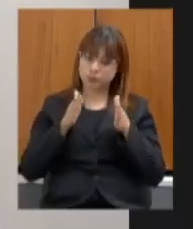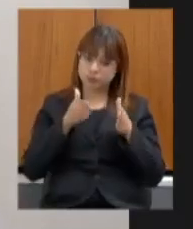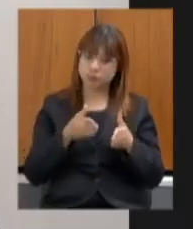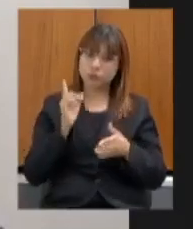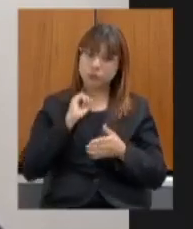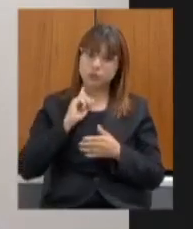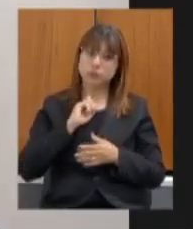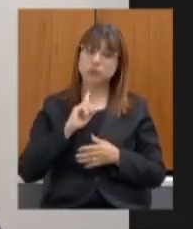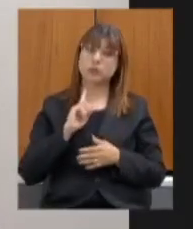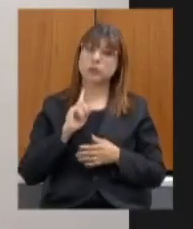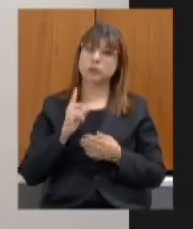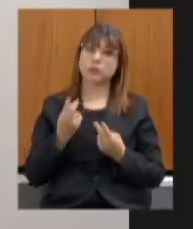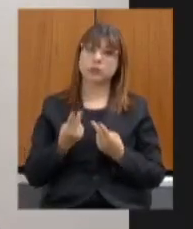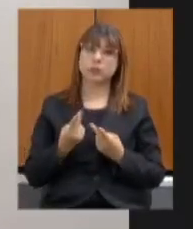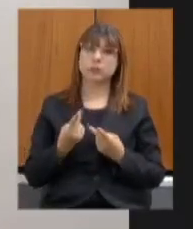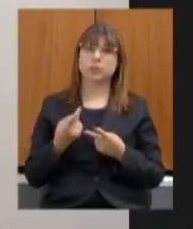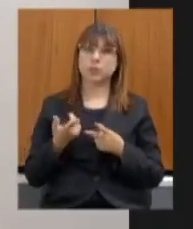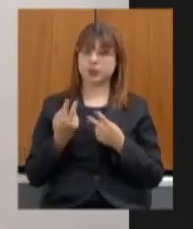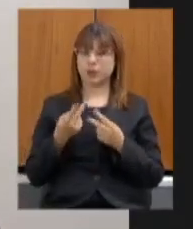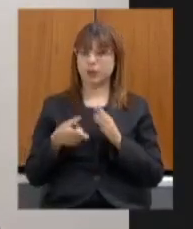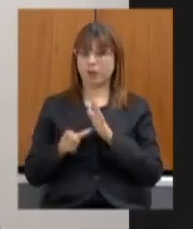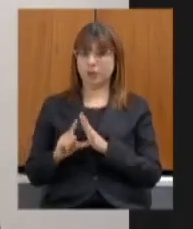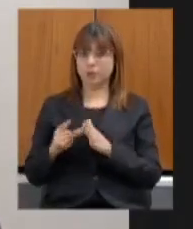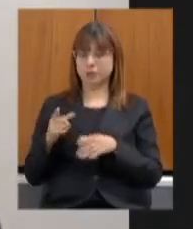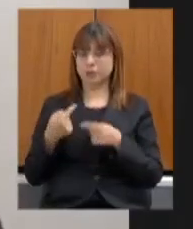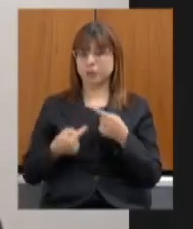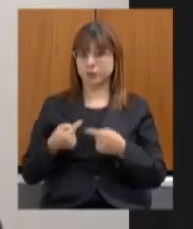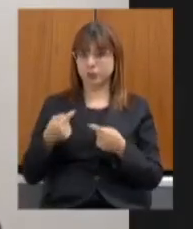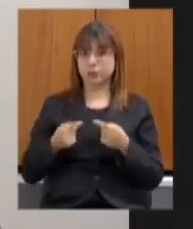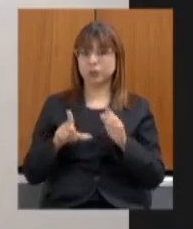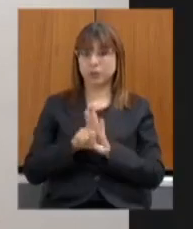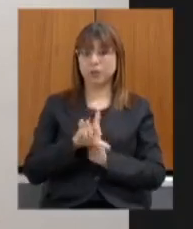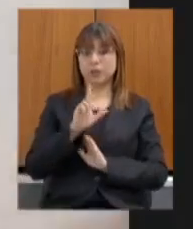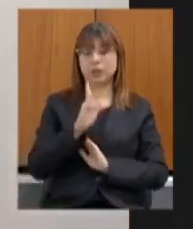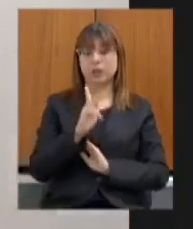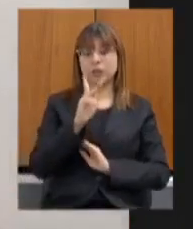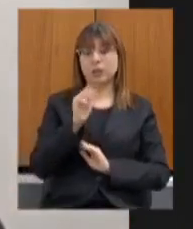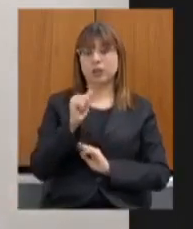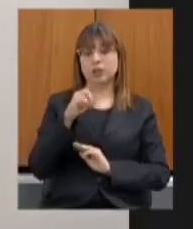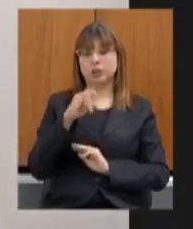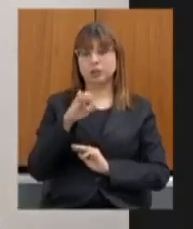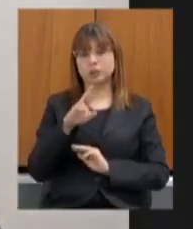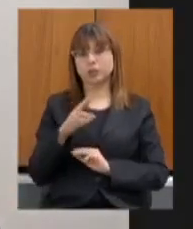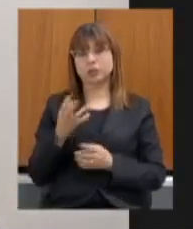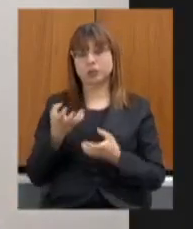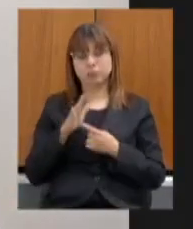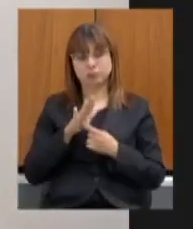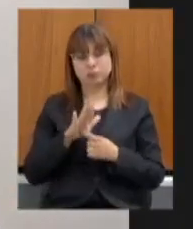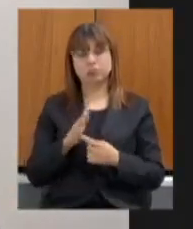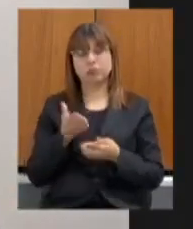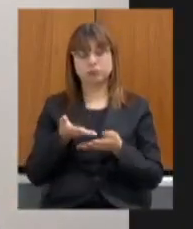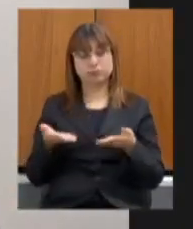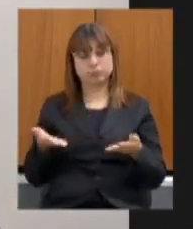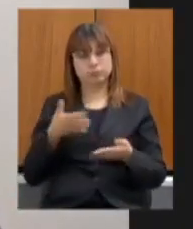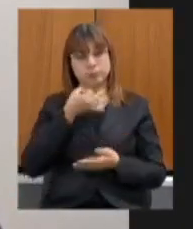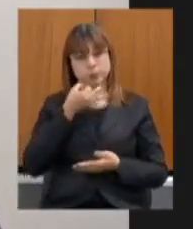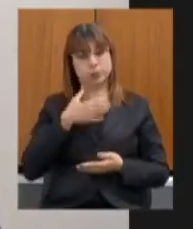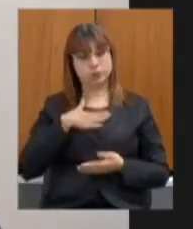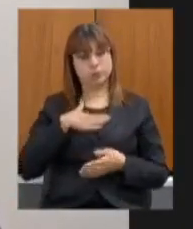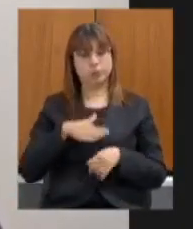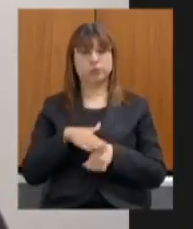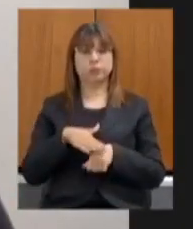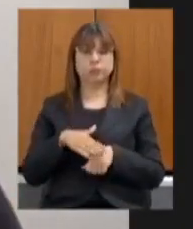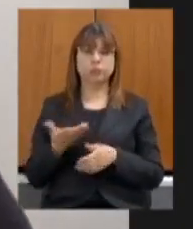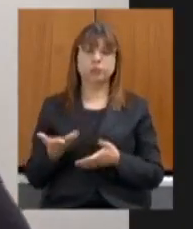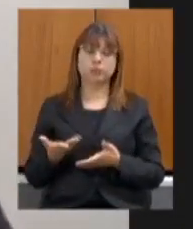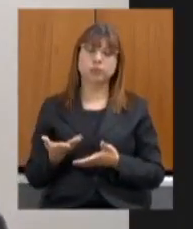foi assim, por exemplo, na discussão da lei Candi, então, queria deixar expressar aqui essa opinião minha, eu